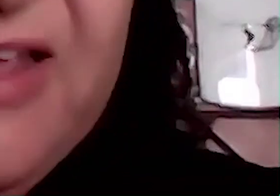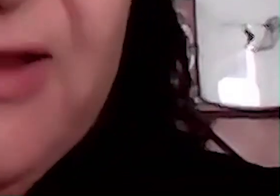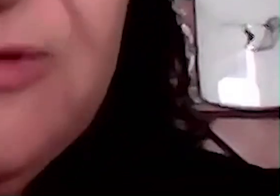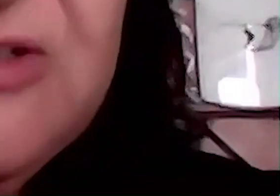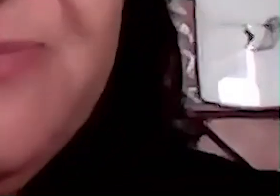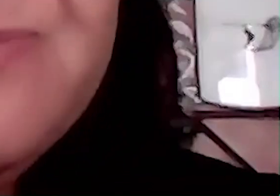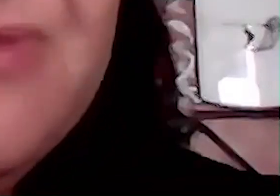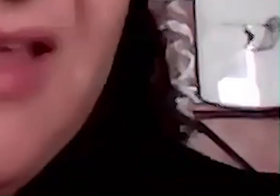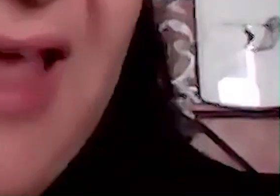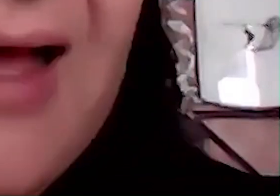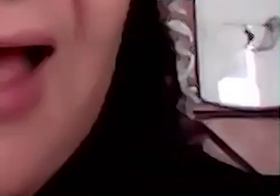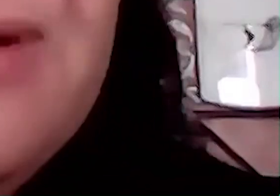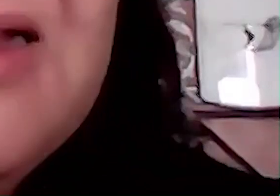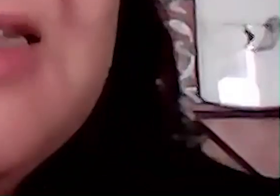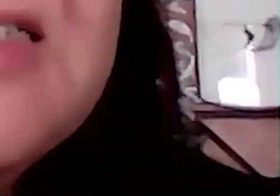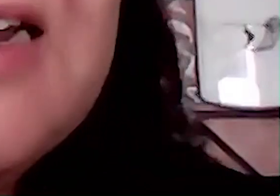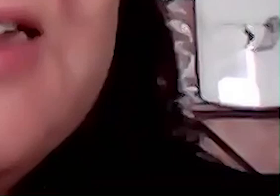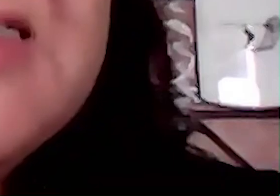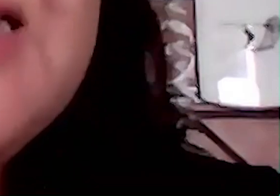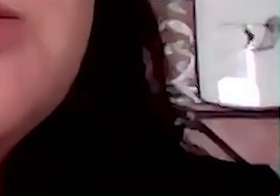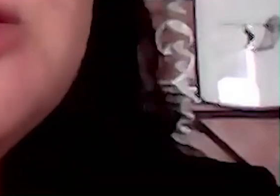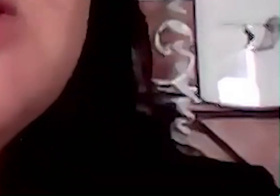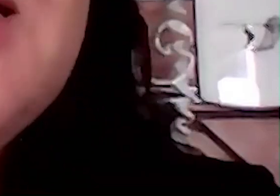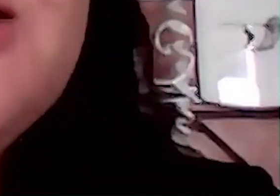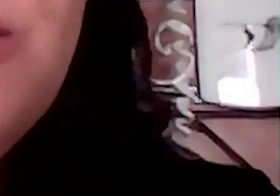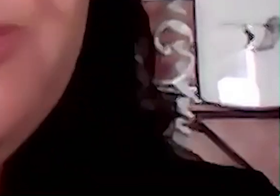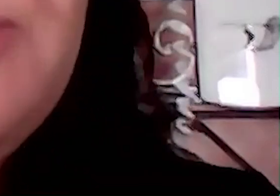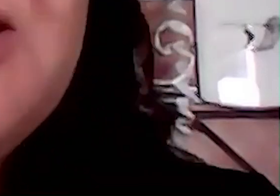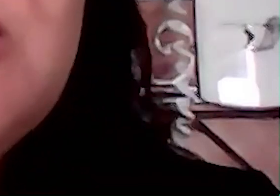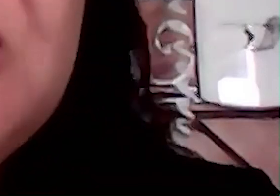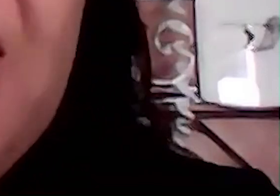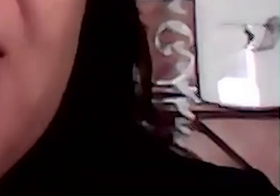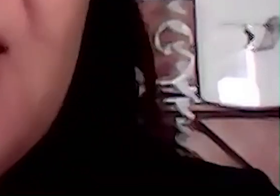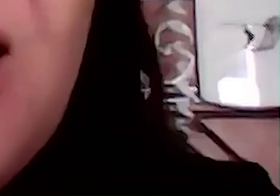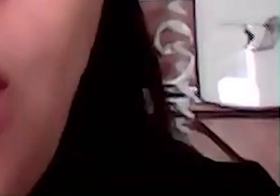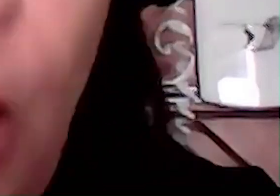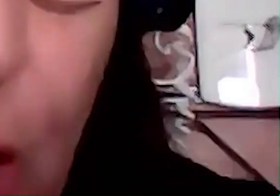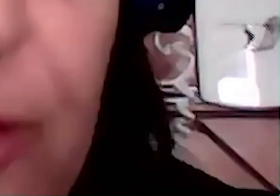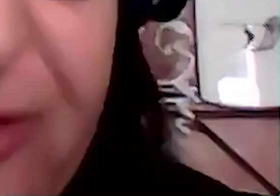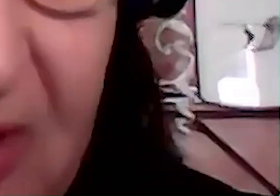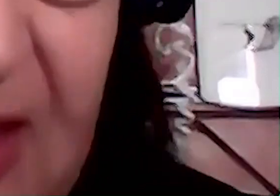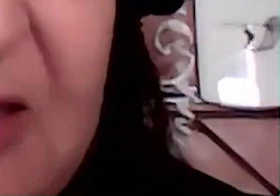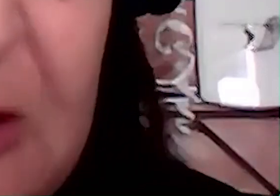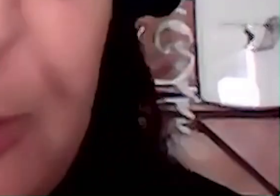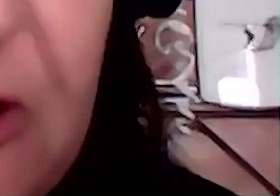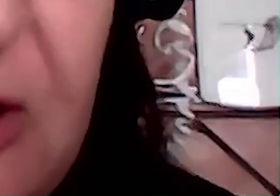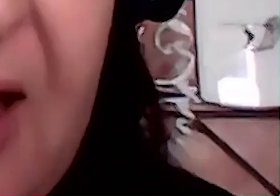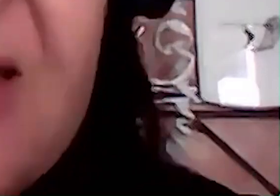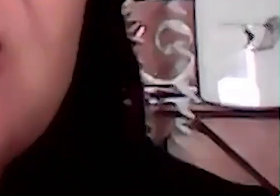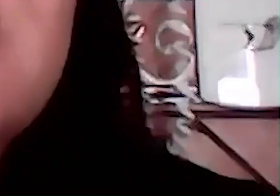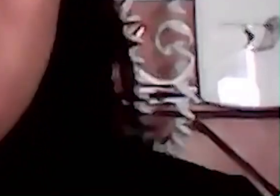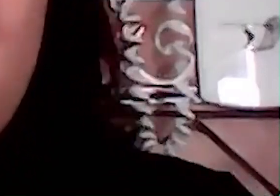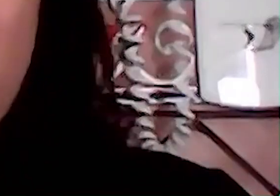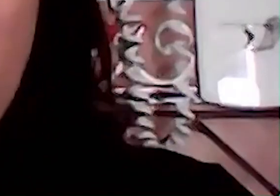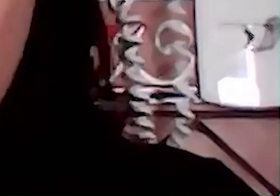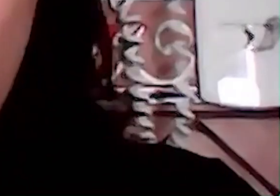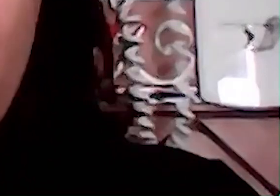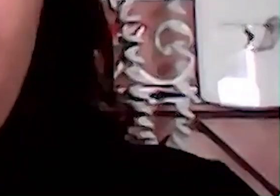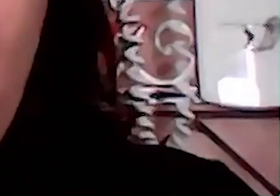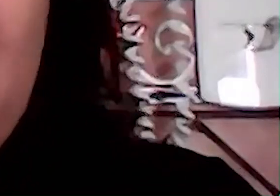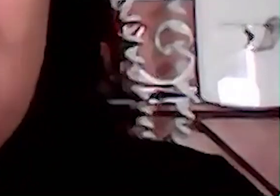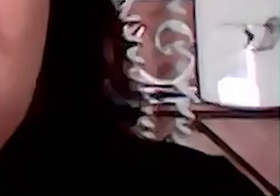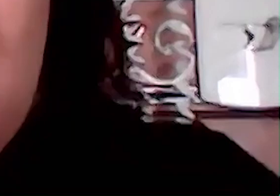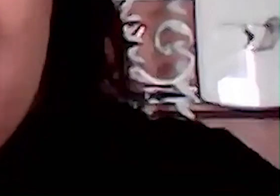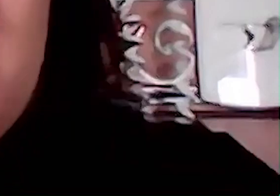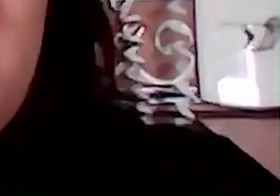desses termos e acaba esclarecendo a sociedade ou pelo menos quem ouve esses podcasts e ten